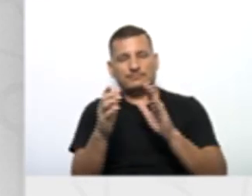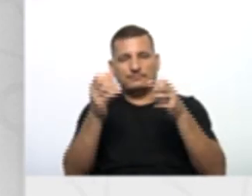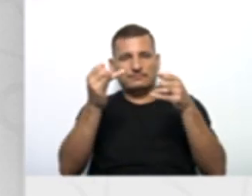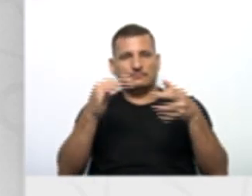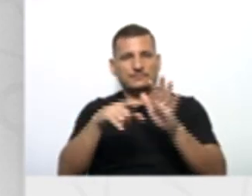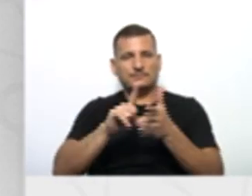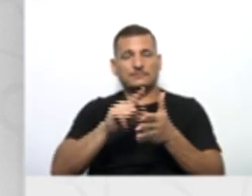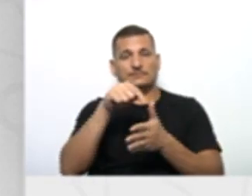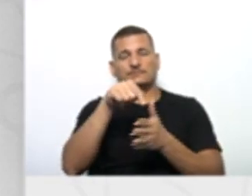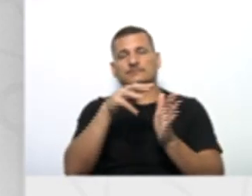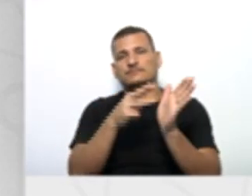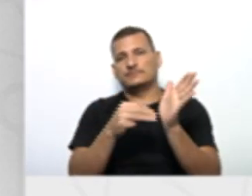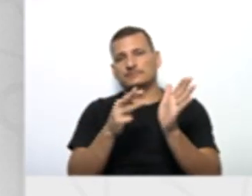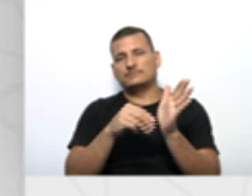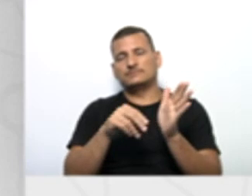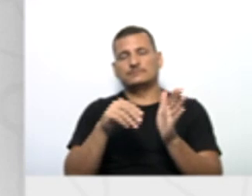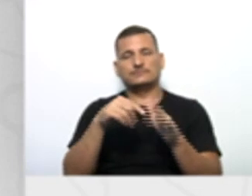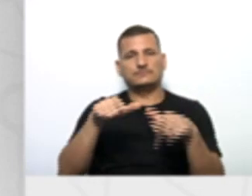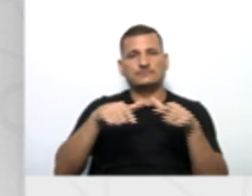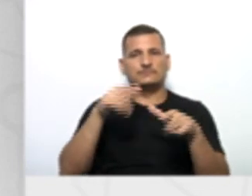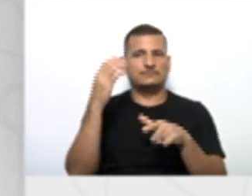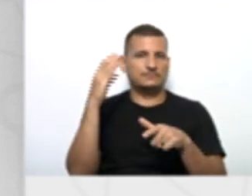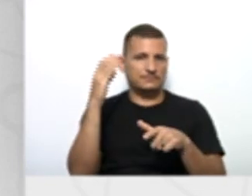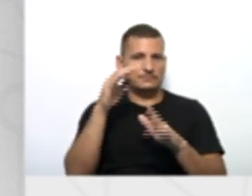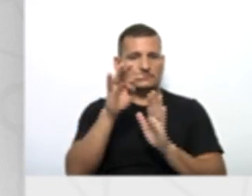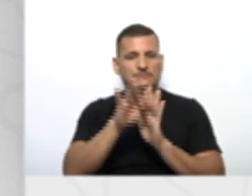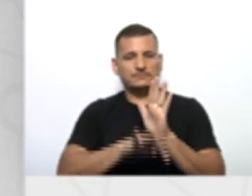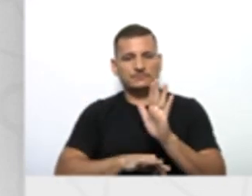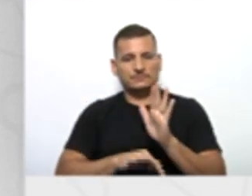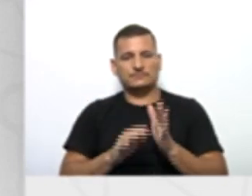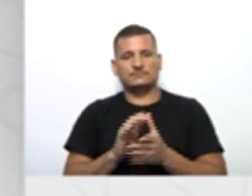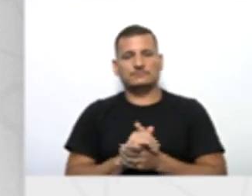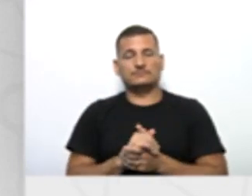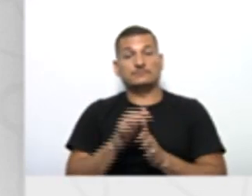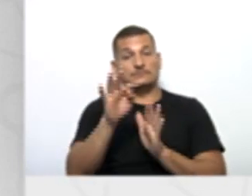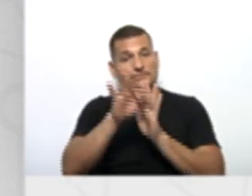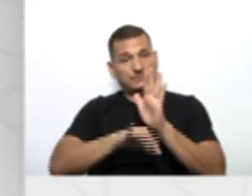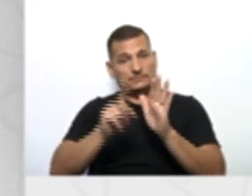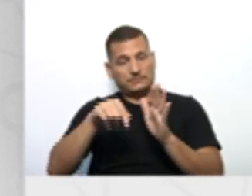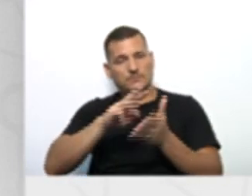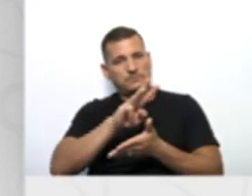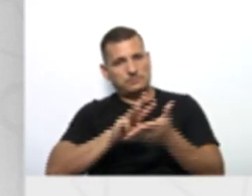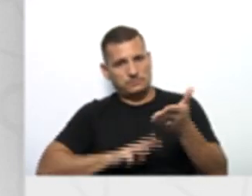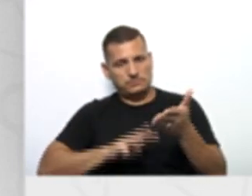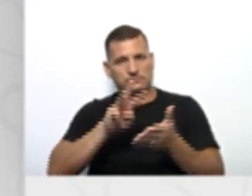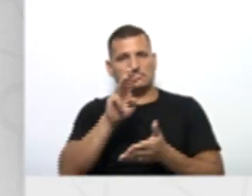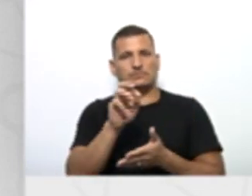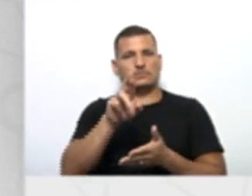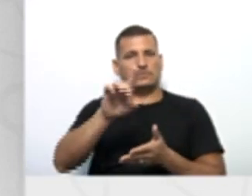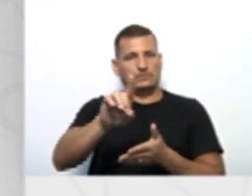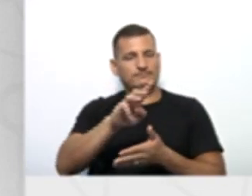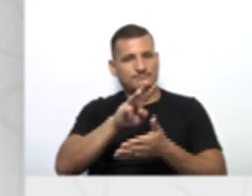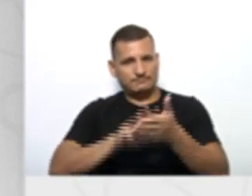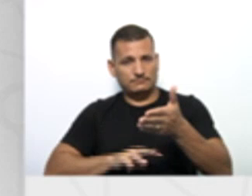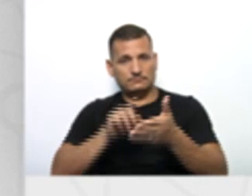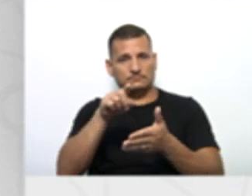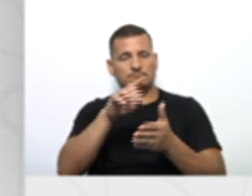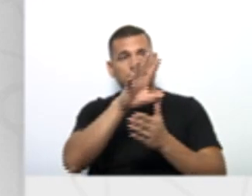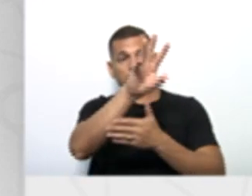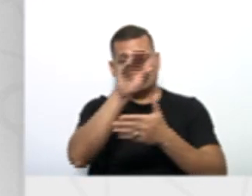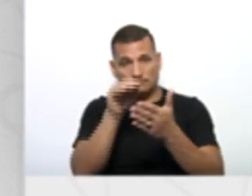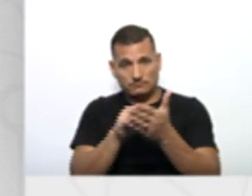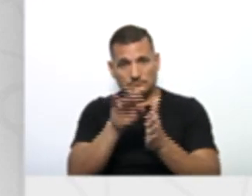chama Metodologia do Trabalho Científico, é um texto em Word, vocês vão baixar esse texto e